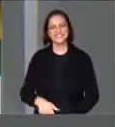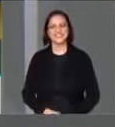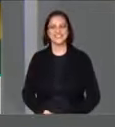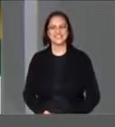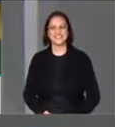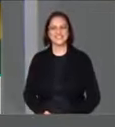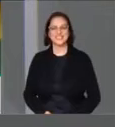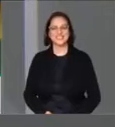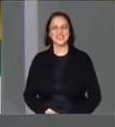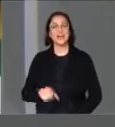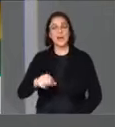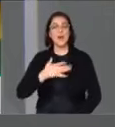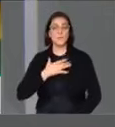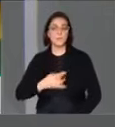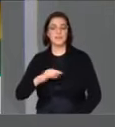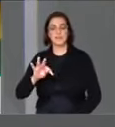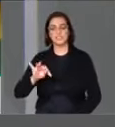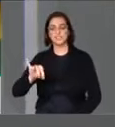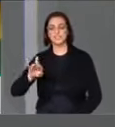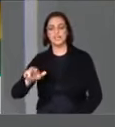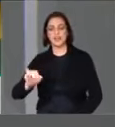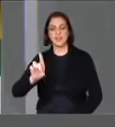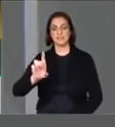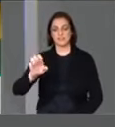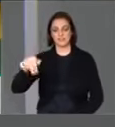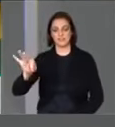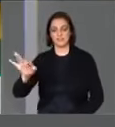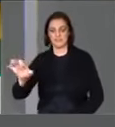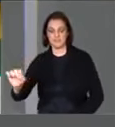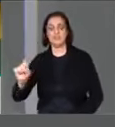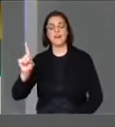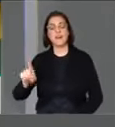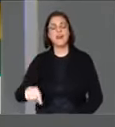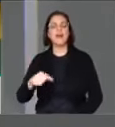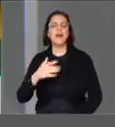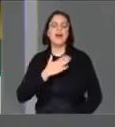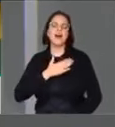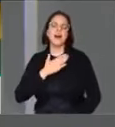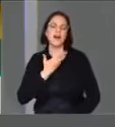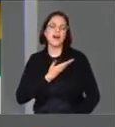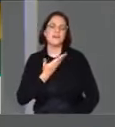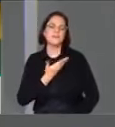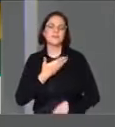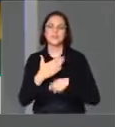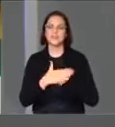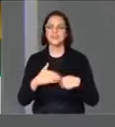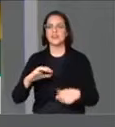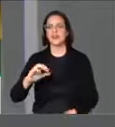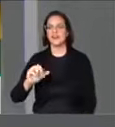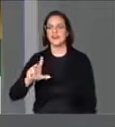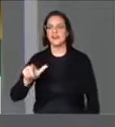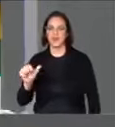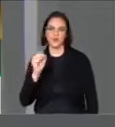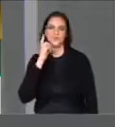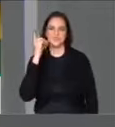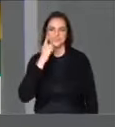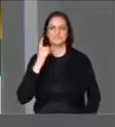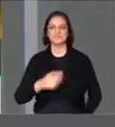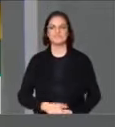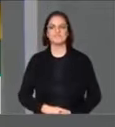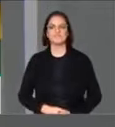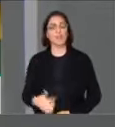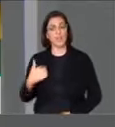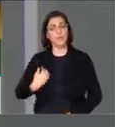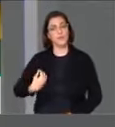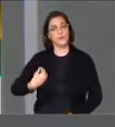A medalha Tiradentes eu recebi, fui agraciada pelo tão querido amigo deputado Carlos Mink. Eu estou aqui nessa